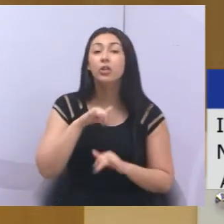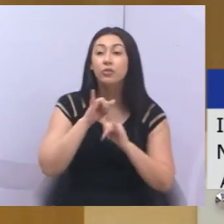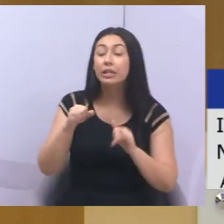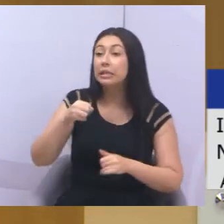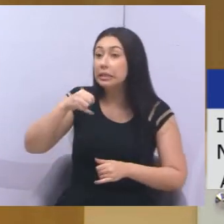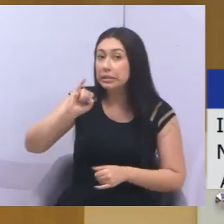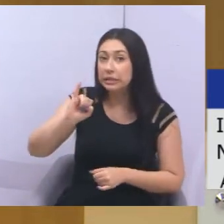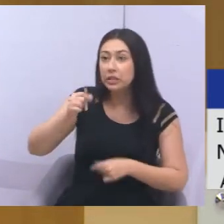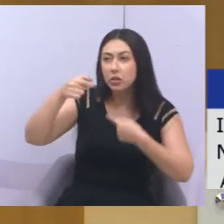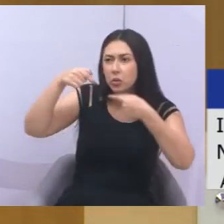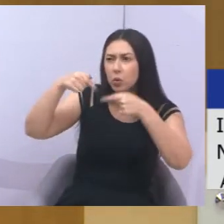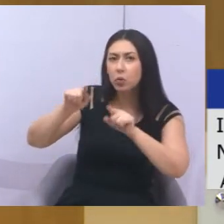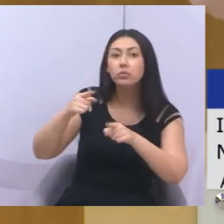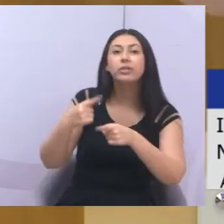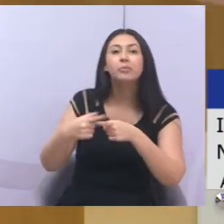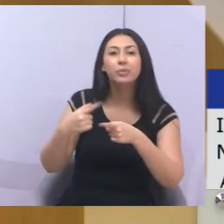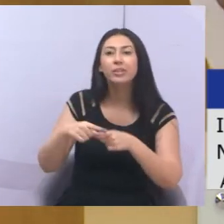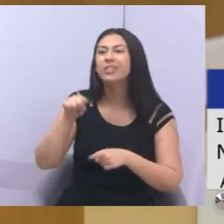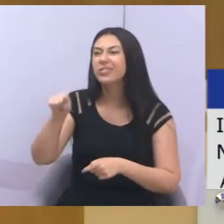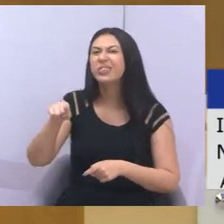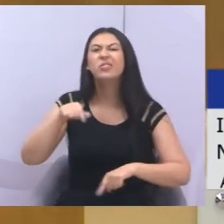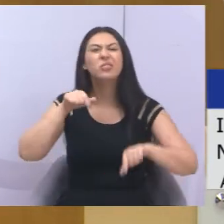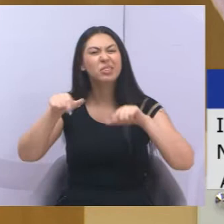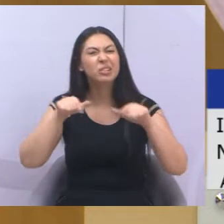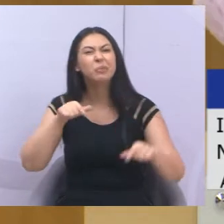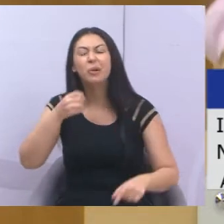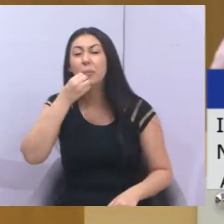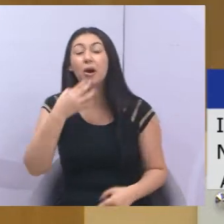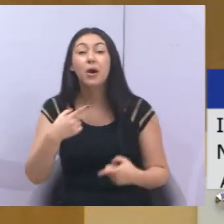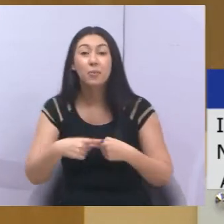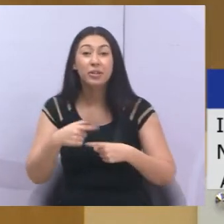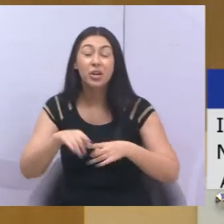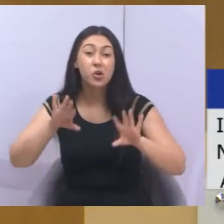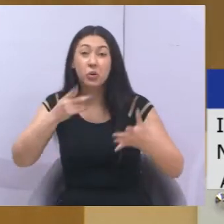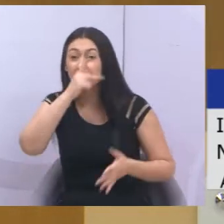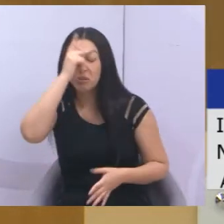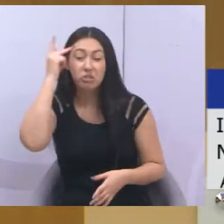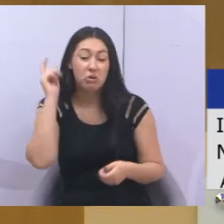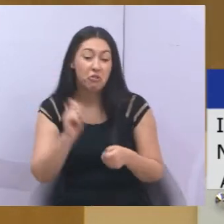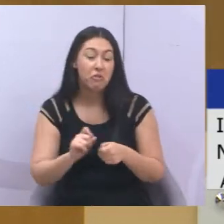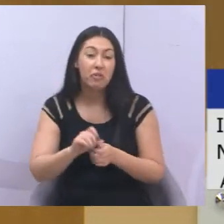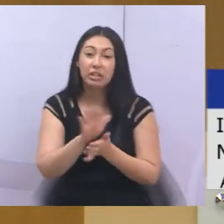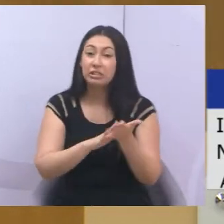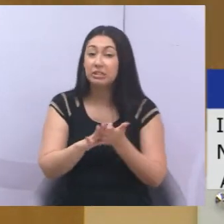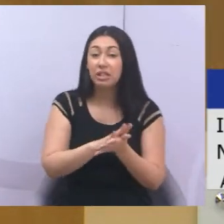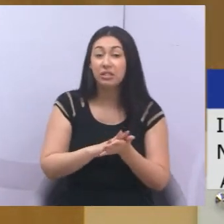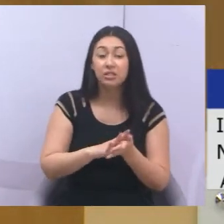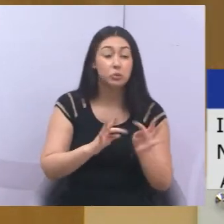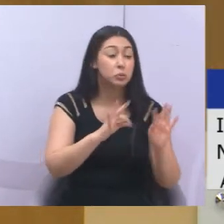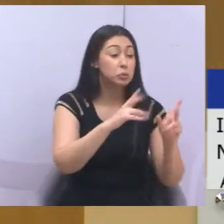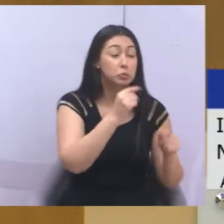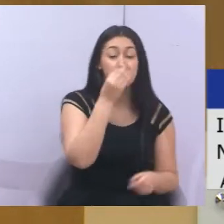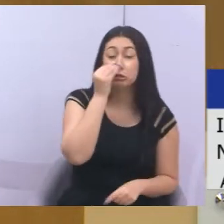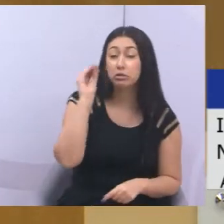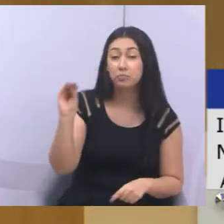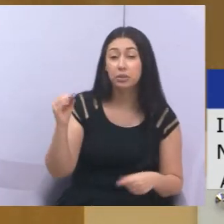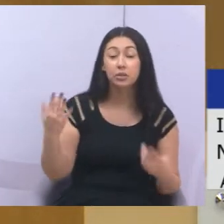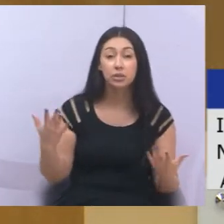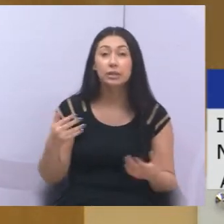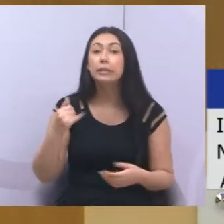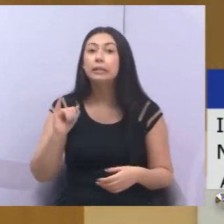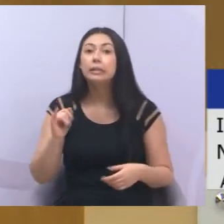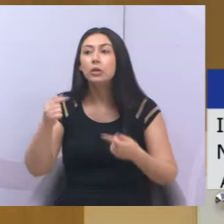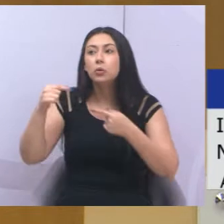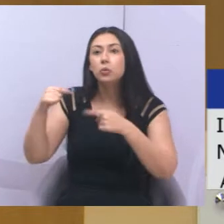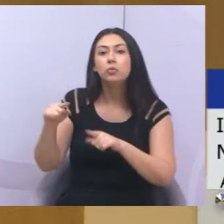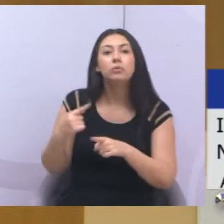jogando pedra no senhor, porque o senhor tá dando fruto. Porque árvore que não tem fruto, meu amigo, não tem interesse de pedra. Estão jogando pedra no